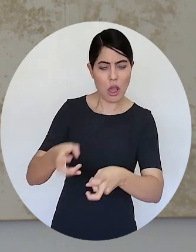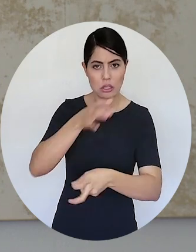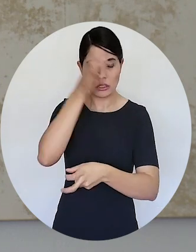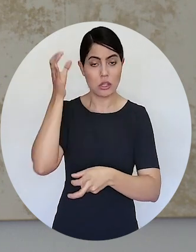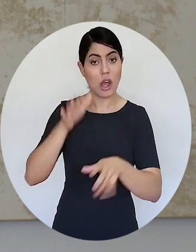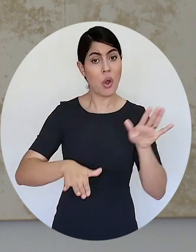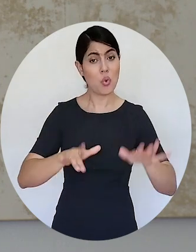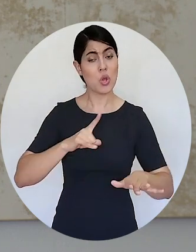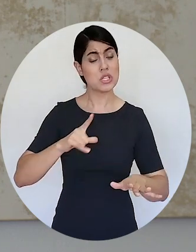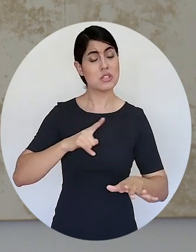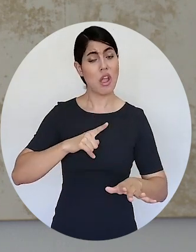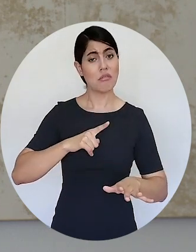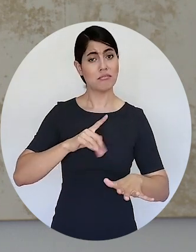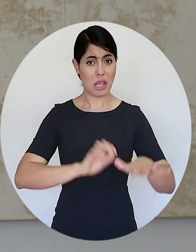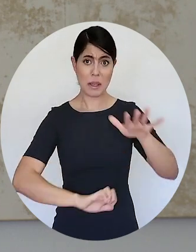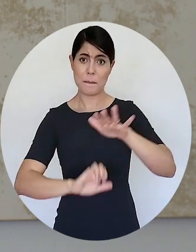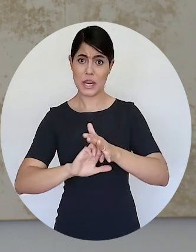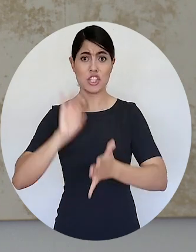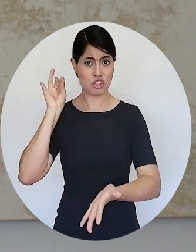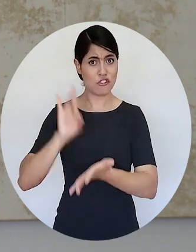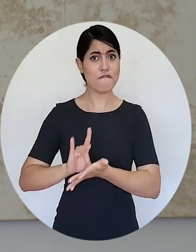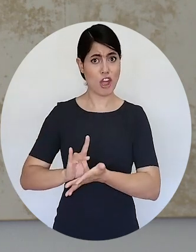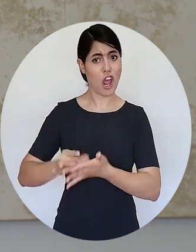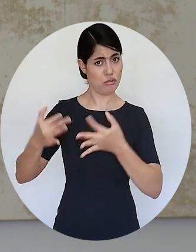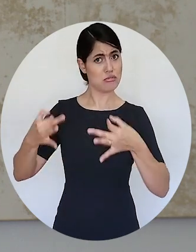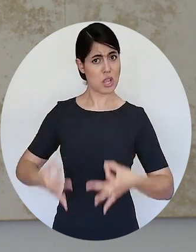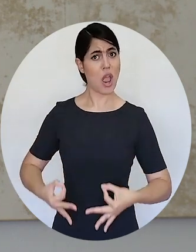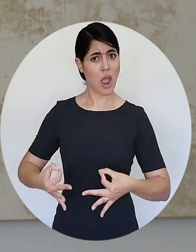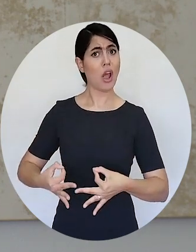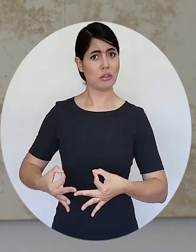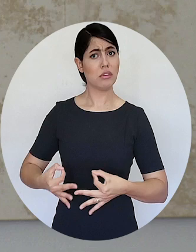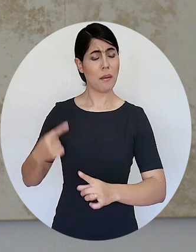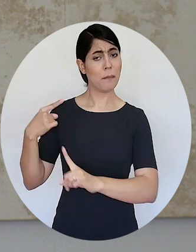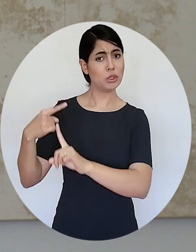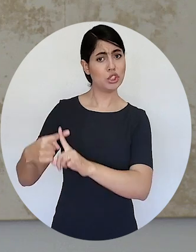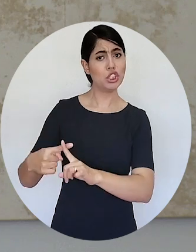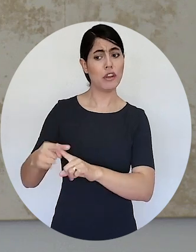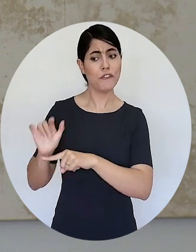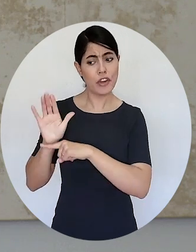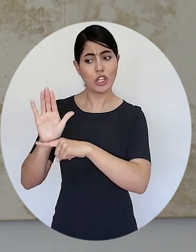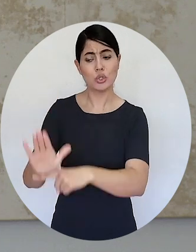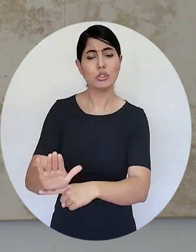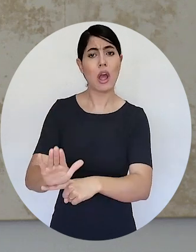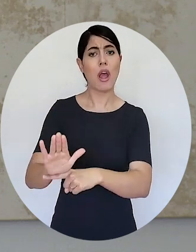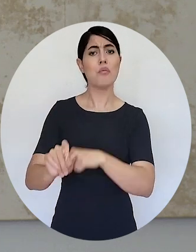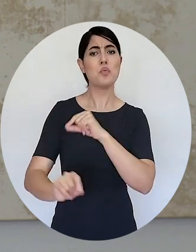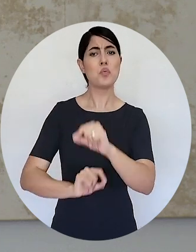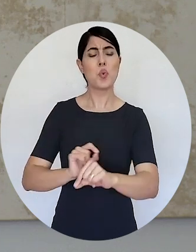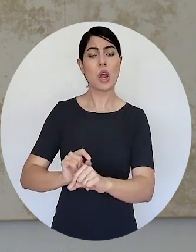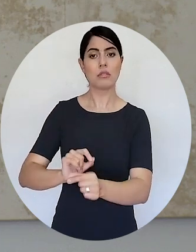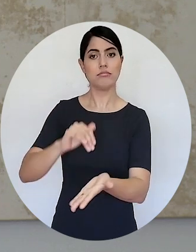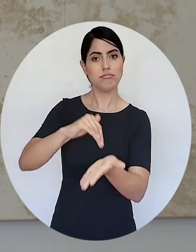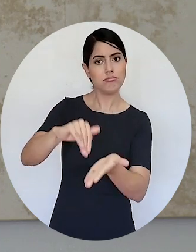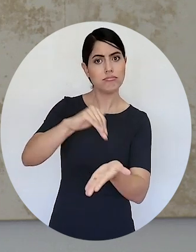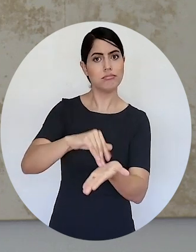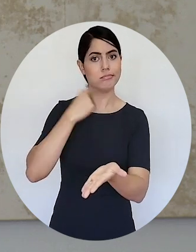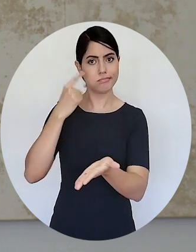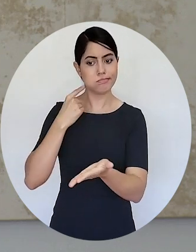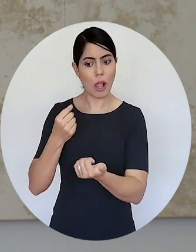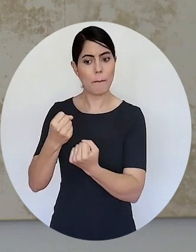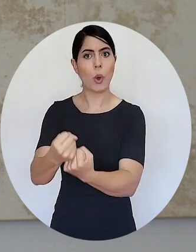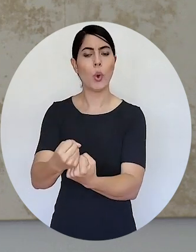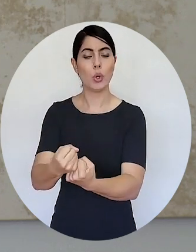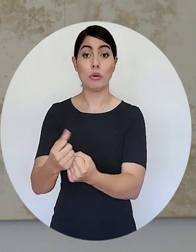a caso. Nós vamos ter startups positivas que vêm para ajudar, por exemplo, o advogado na administração do